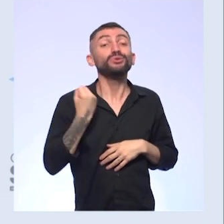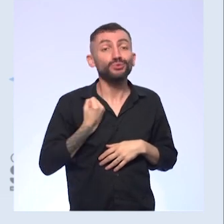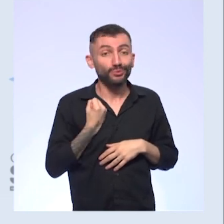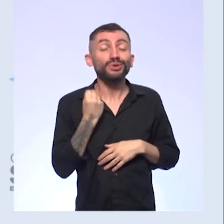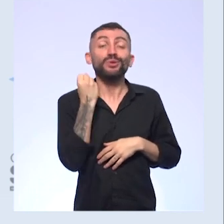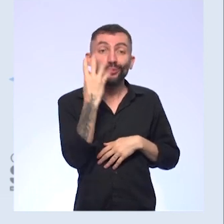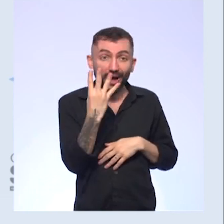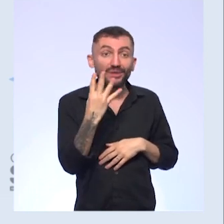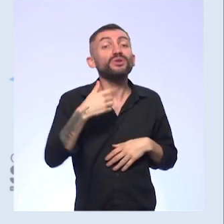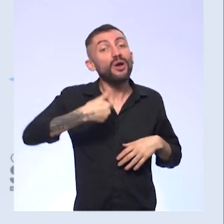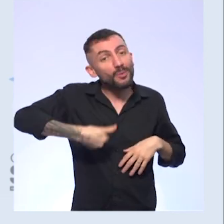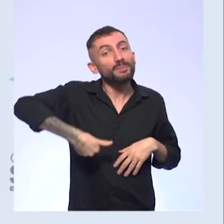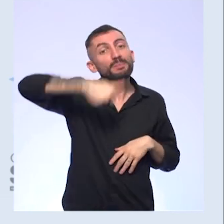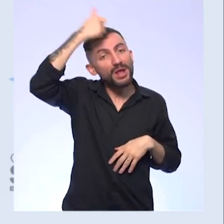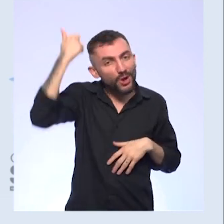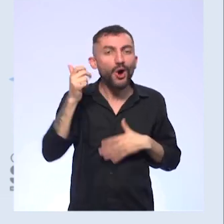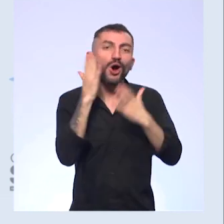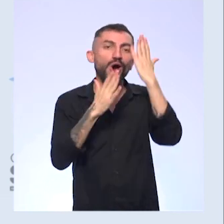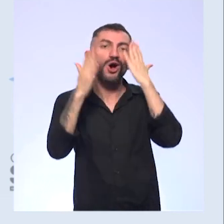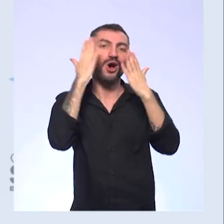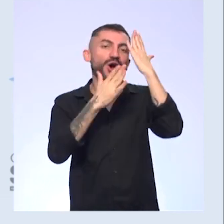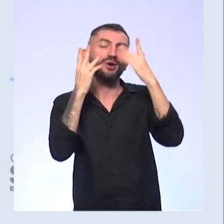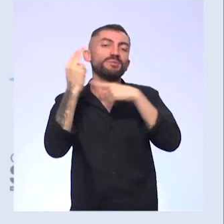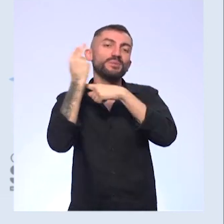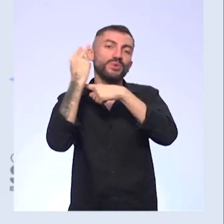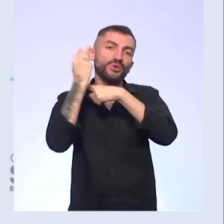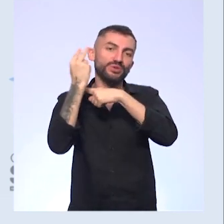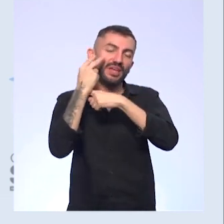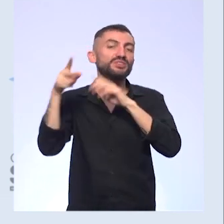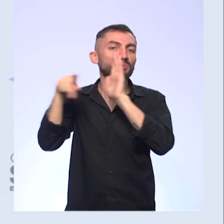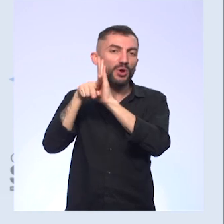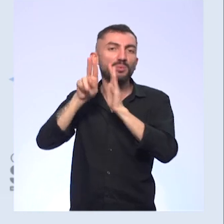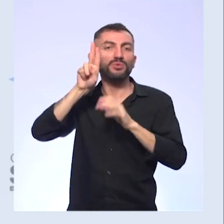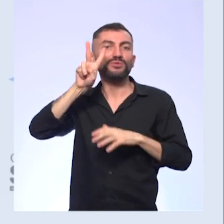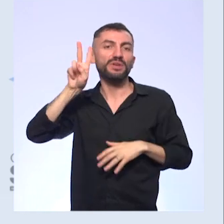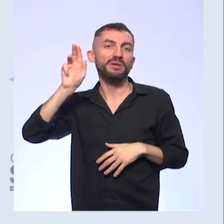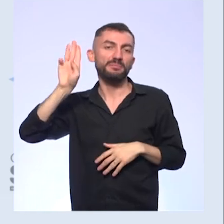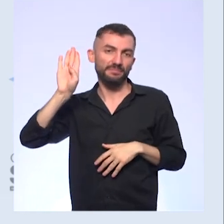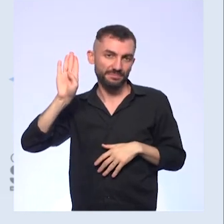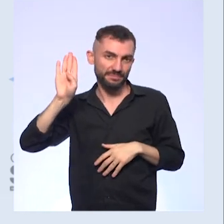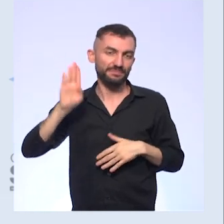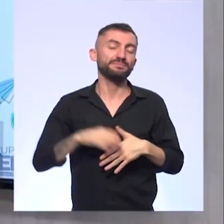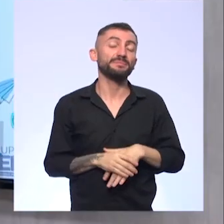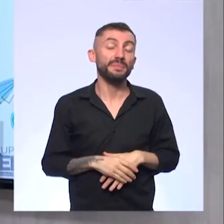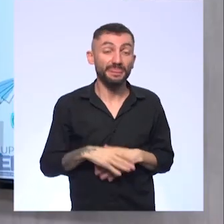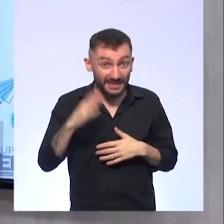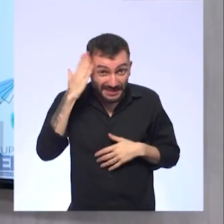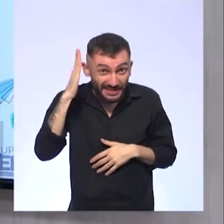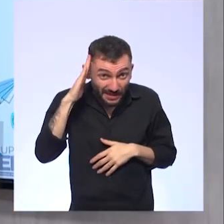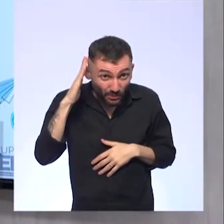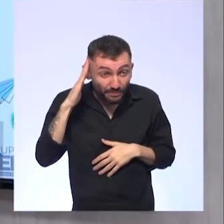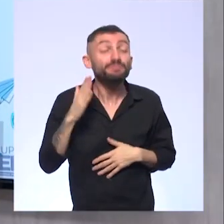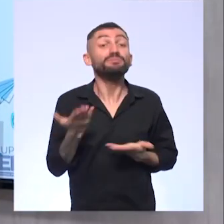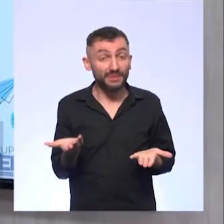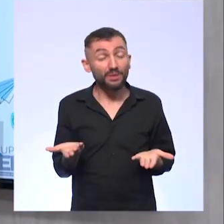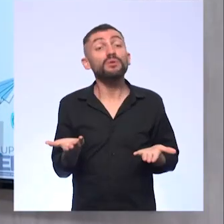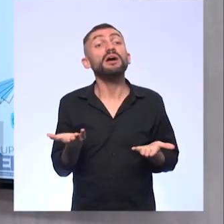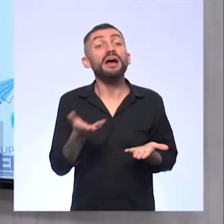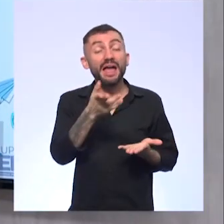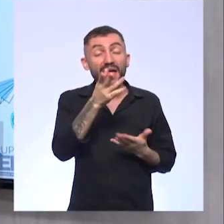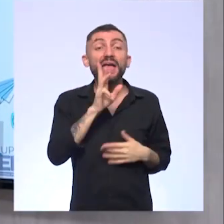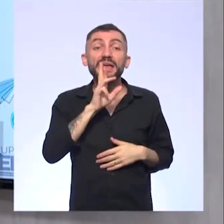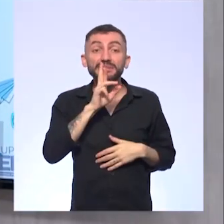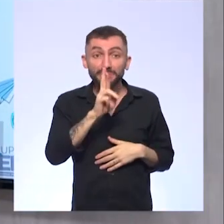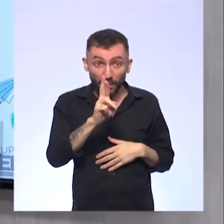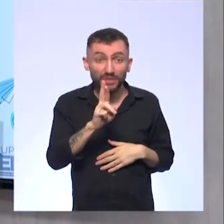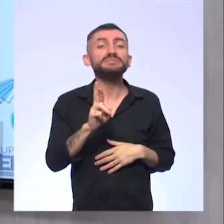seria o filtro solar que daria maior proteção a essa pessoa tá bom então galera o que seria